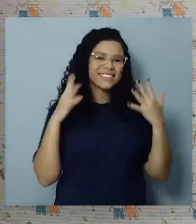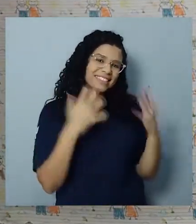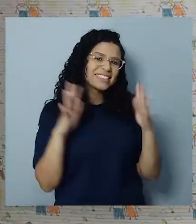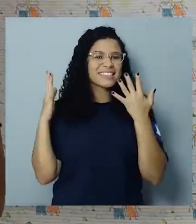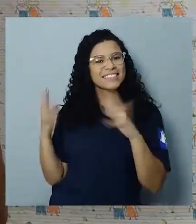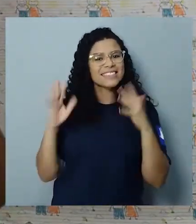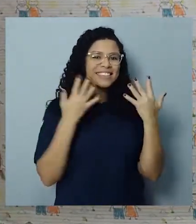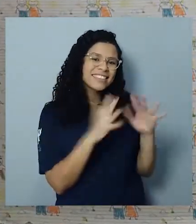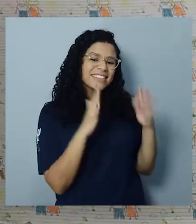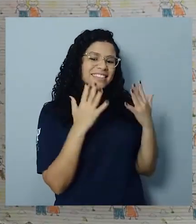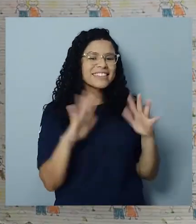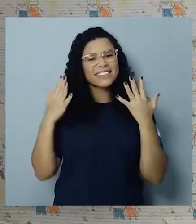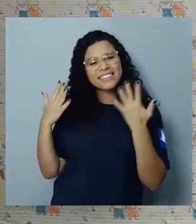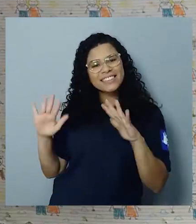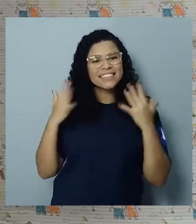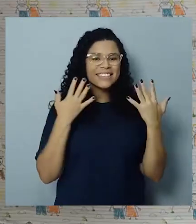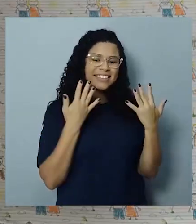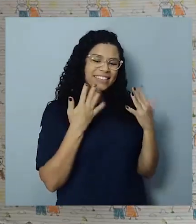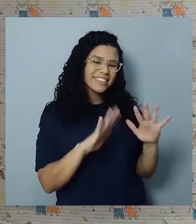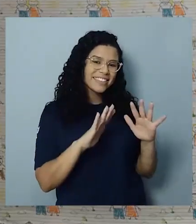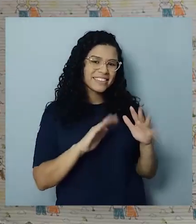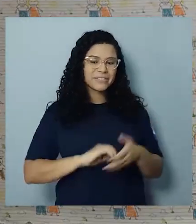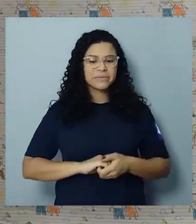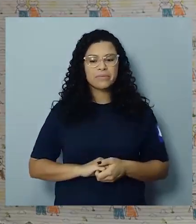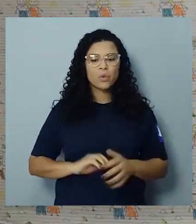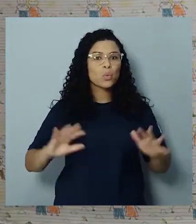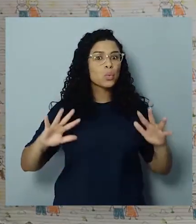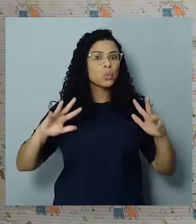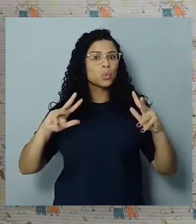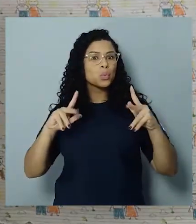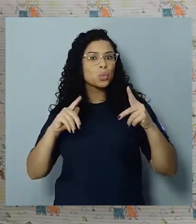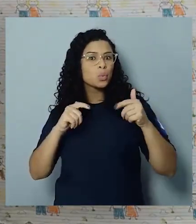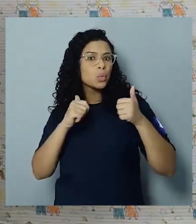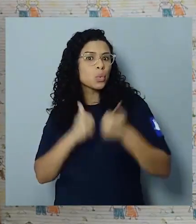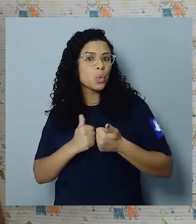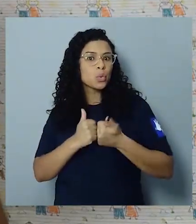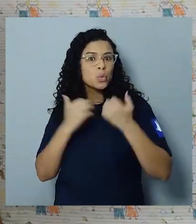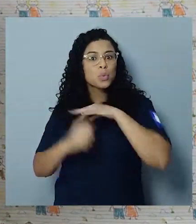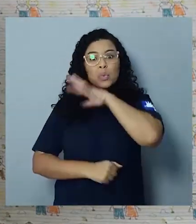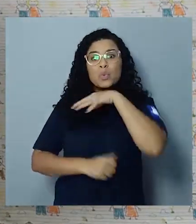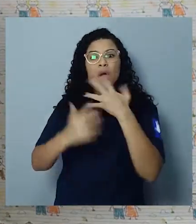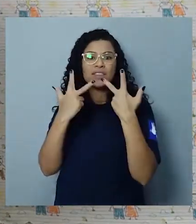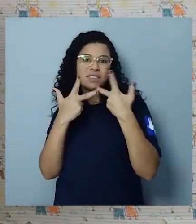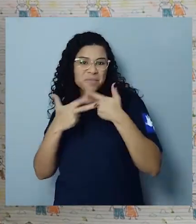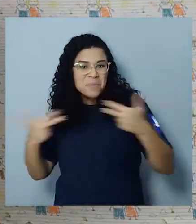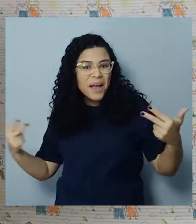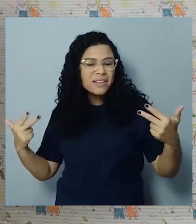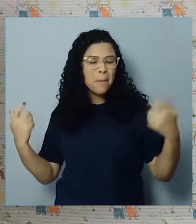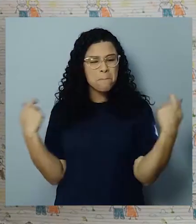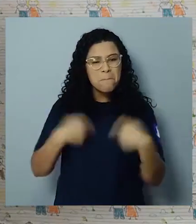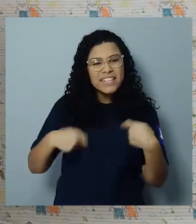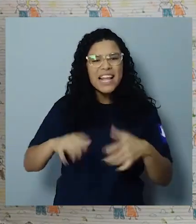porque catuca catuca todos os bichinhos devem ser